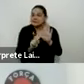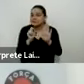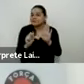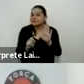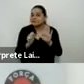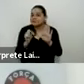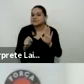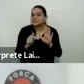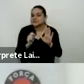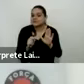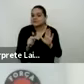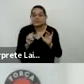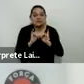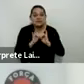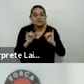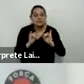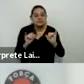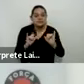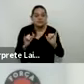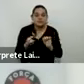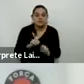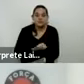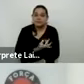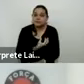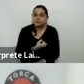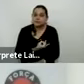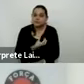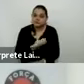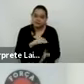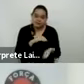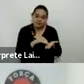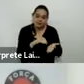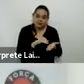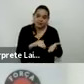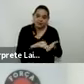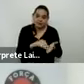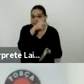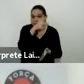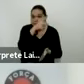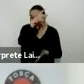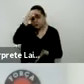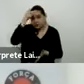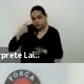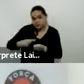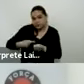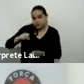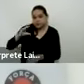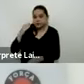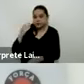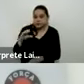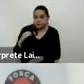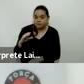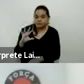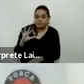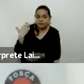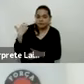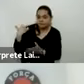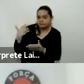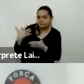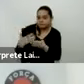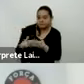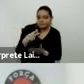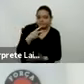segundo a Secretaria Municipal de Saúde de Curitiba, aconteceram nas últimas 24